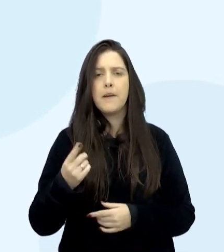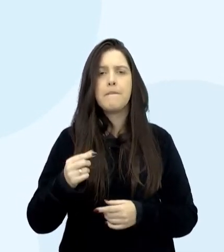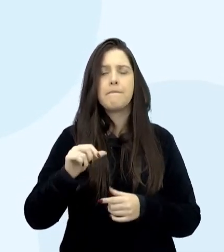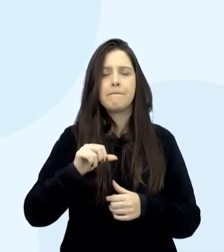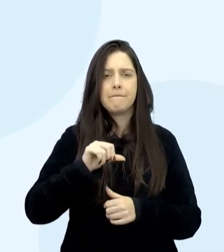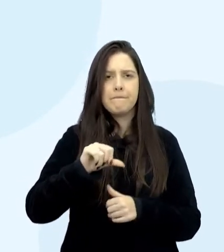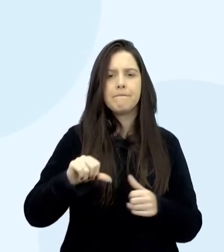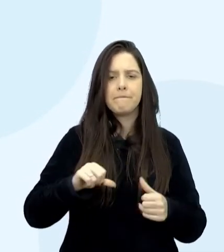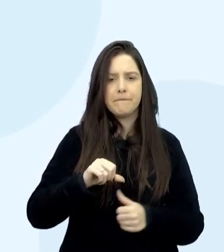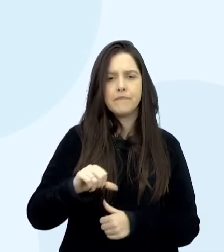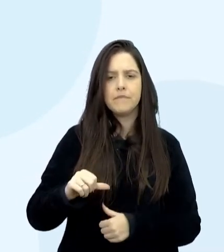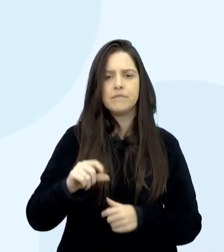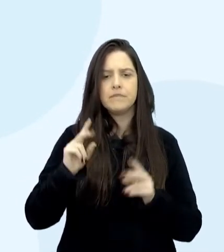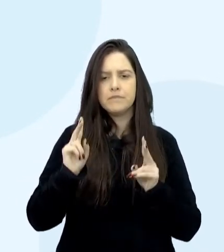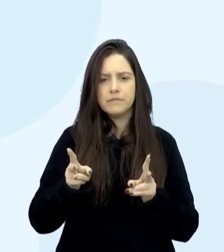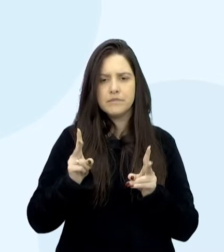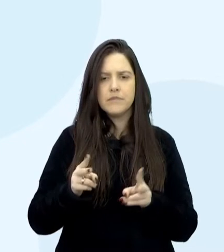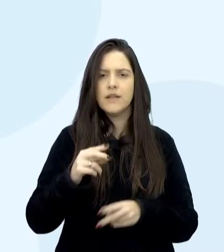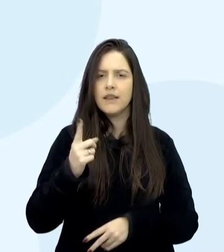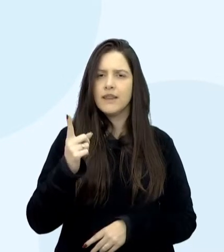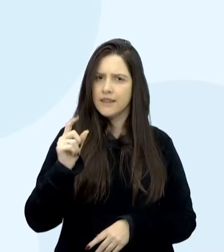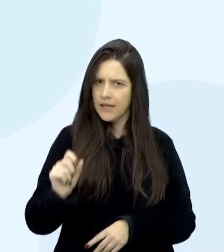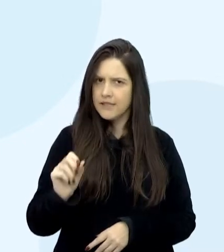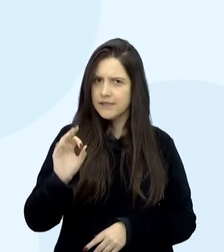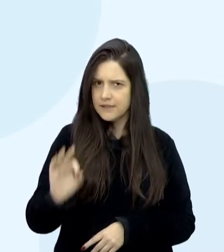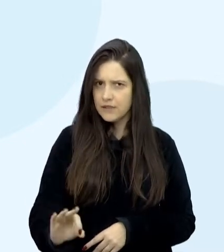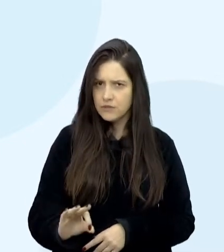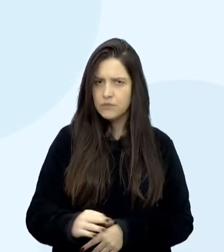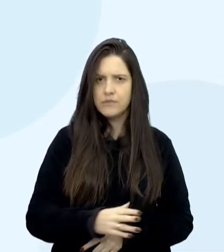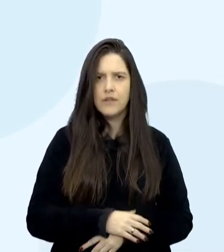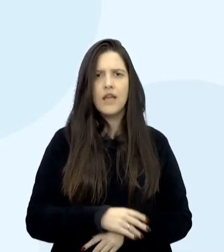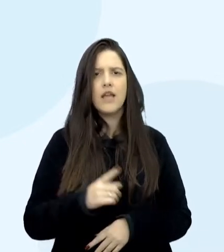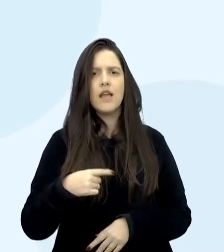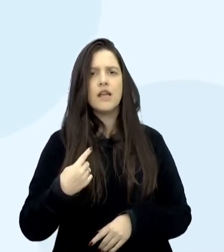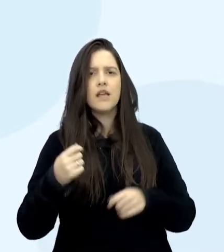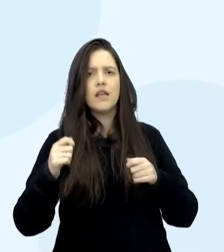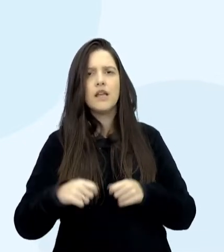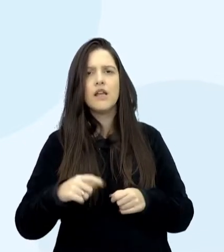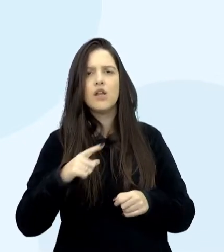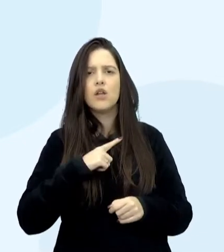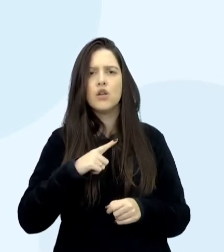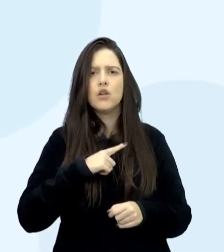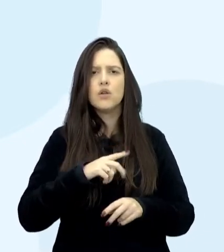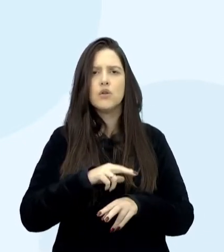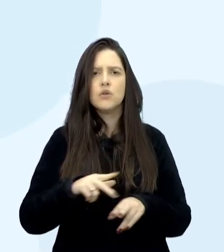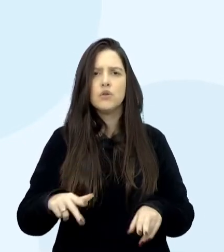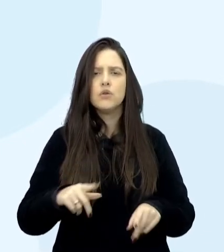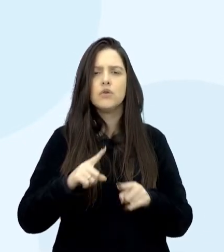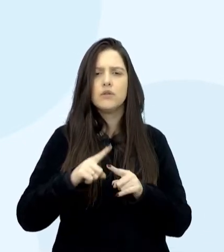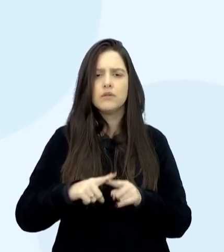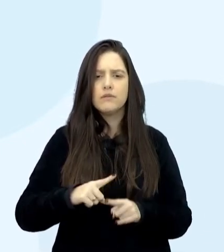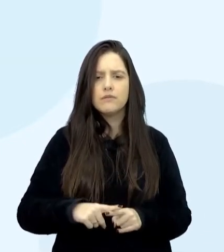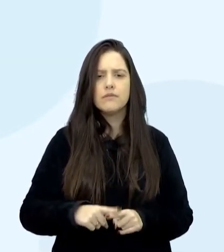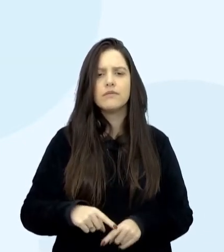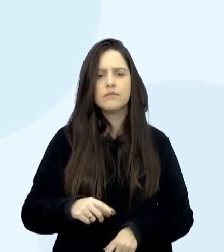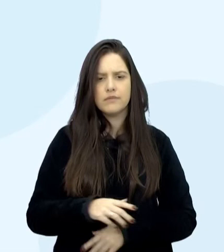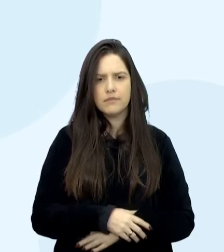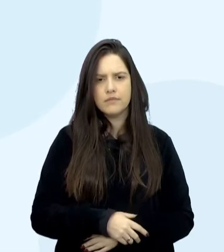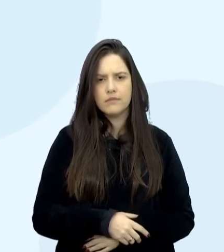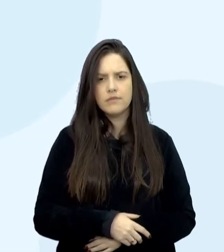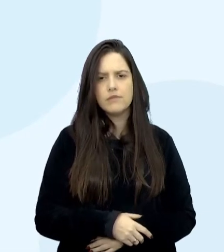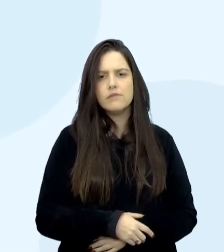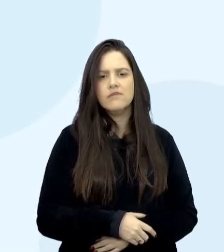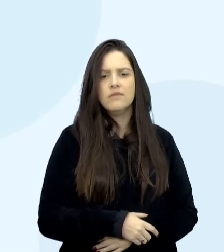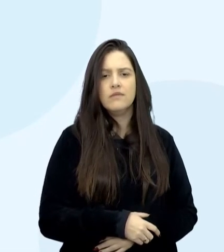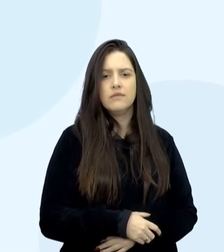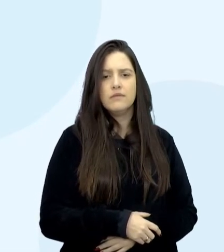tempo, esse expoente vai ser 10. Tá certo? Então, a gente tem aí uma representação, deixa eu apagar aqui.